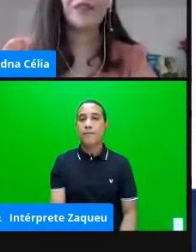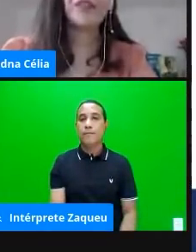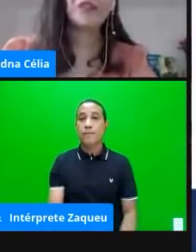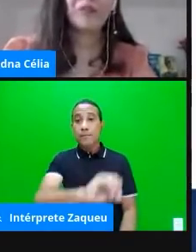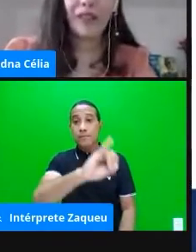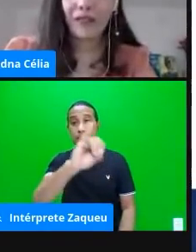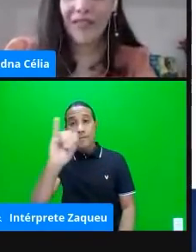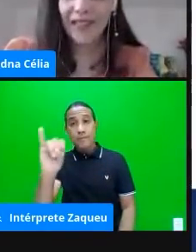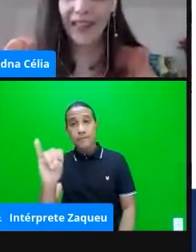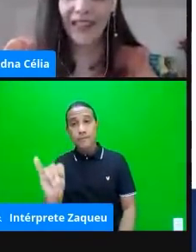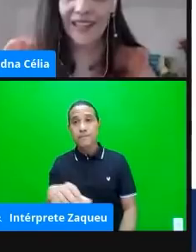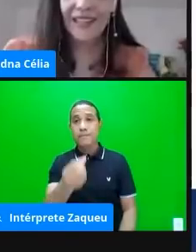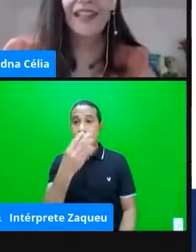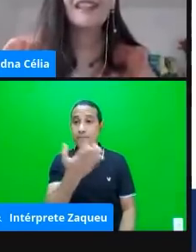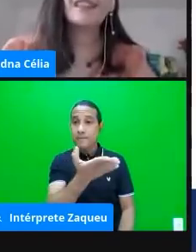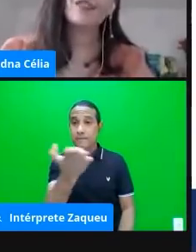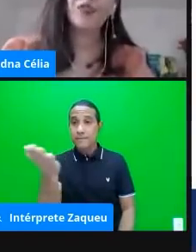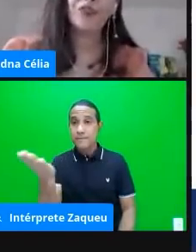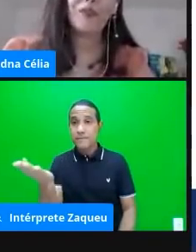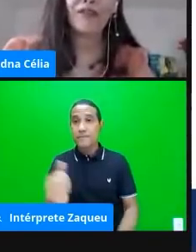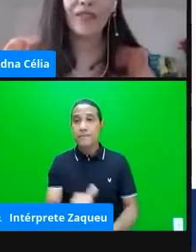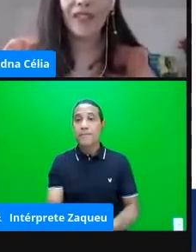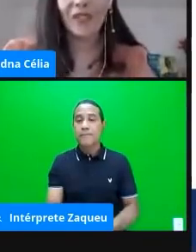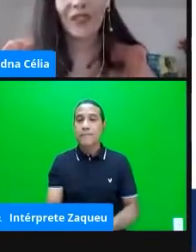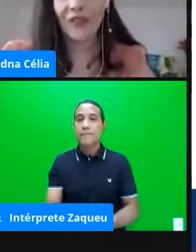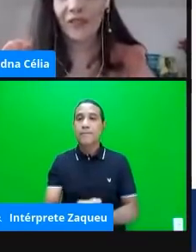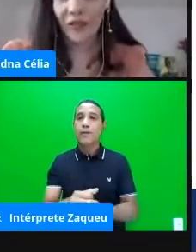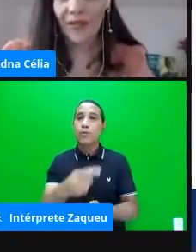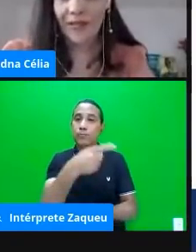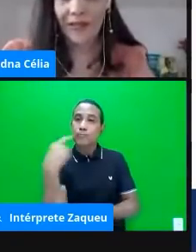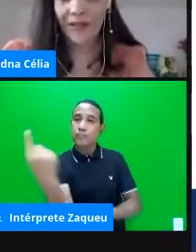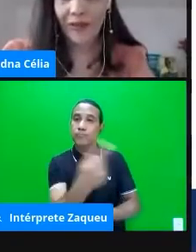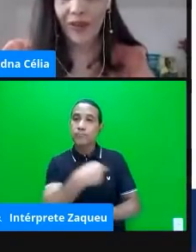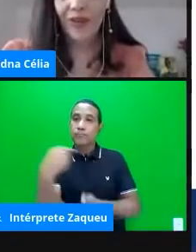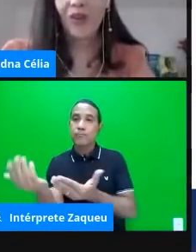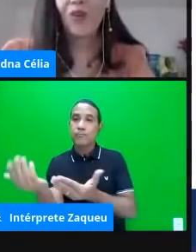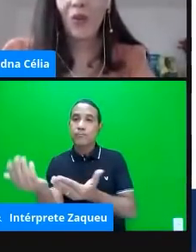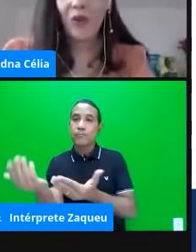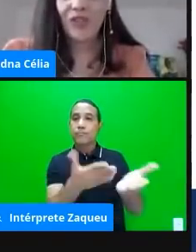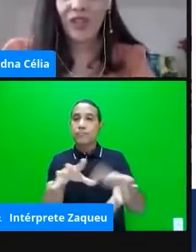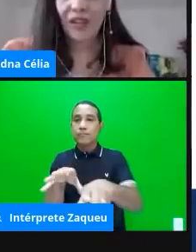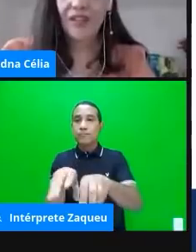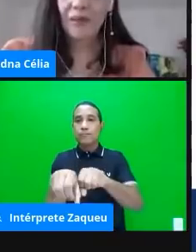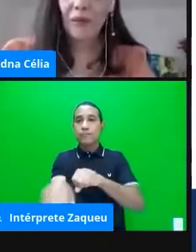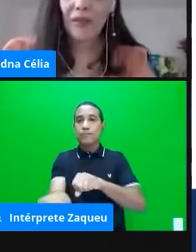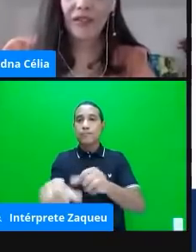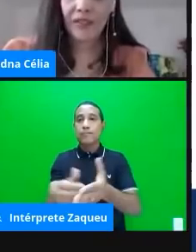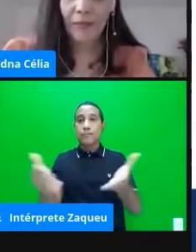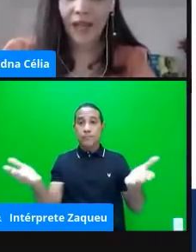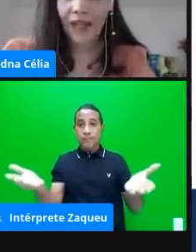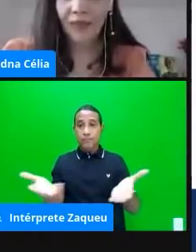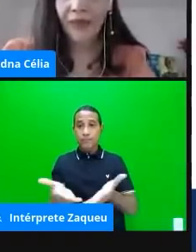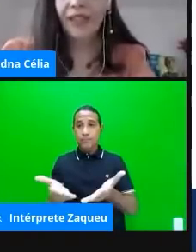Olá, tudo bem com vocês? Sejam todos bem-vindos à nossa formação. Hoje, a nossa proposta